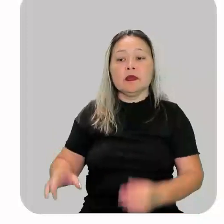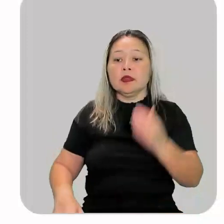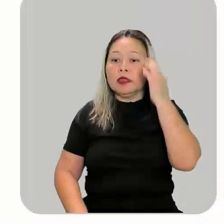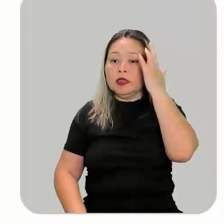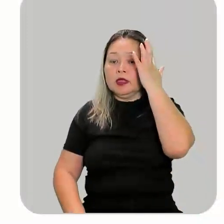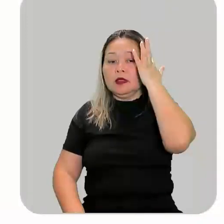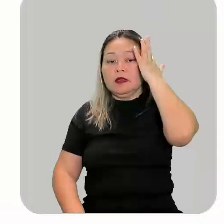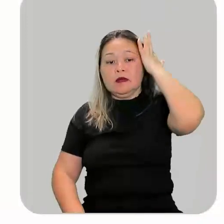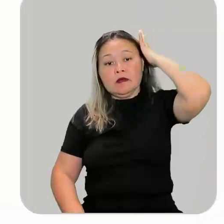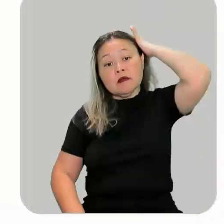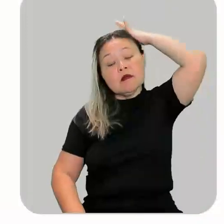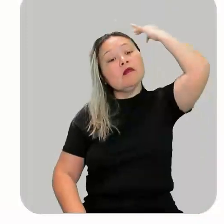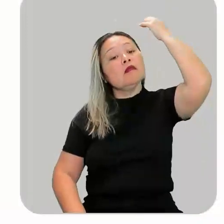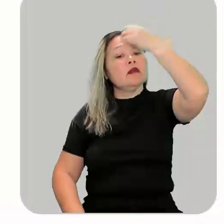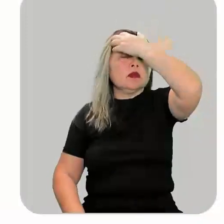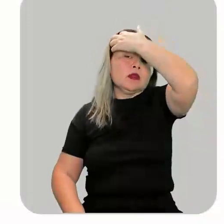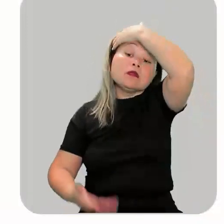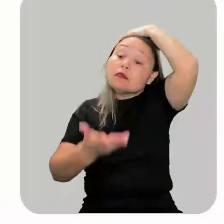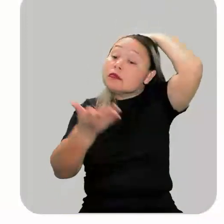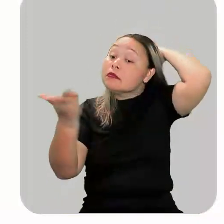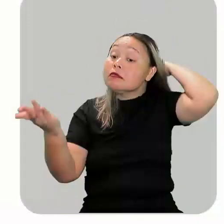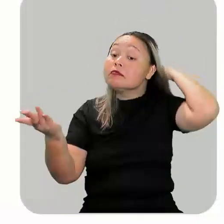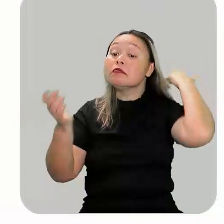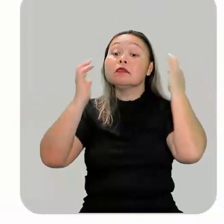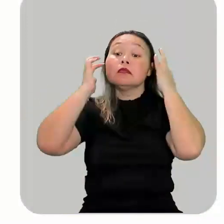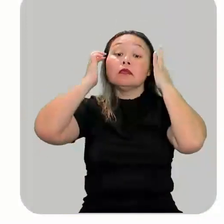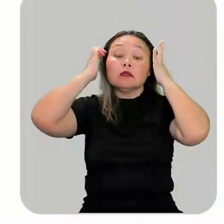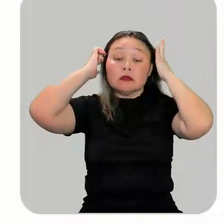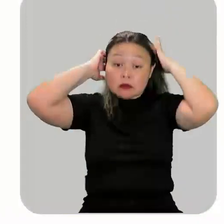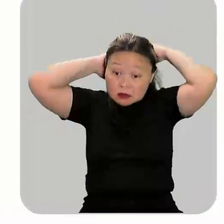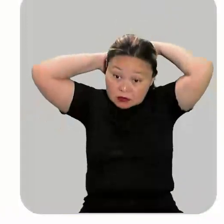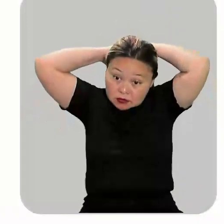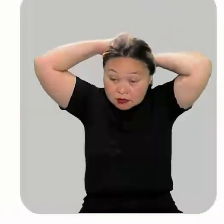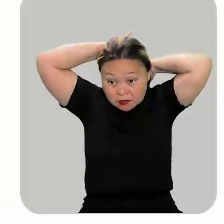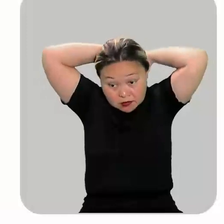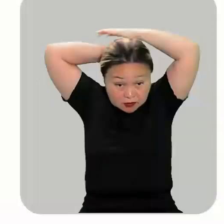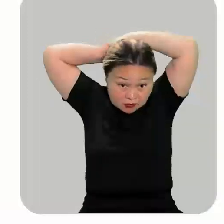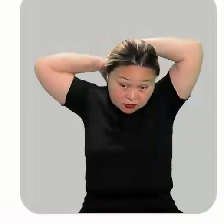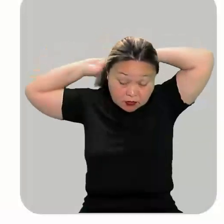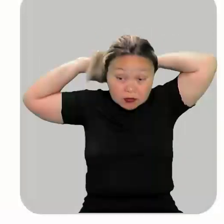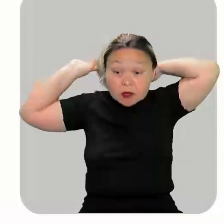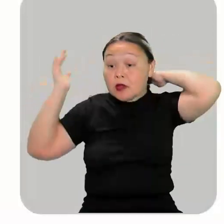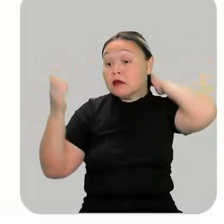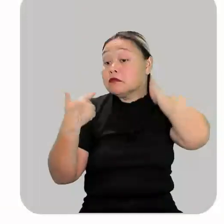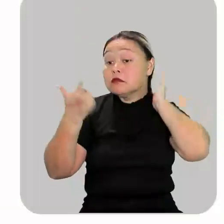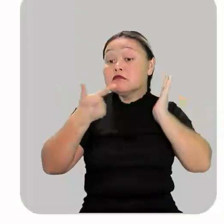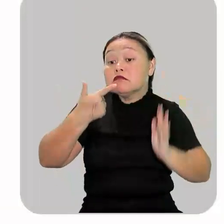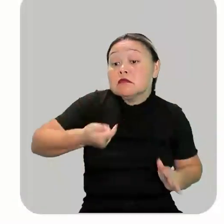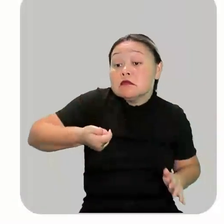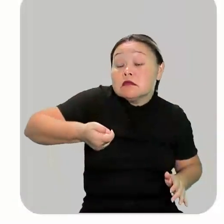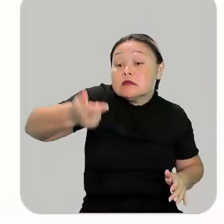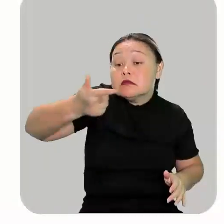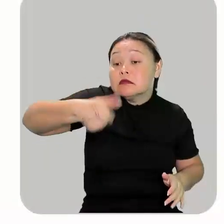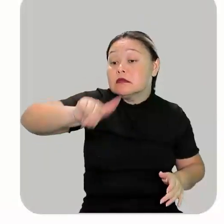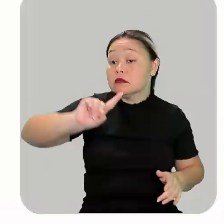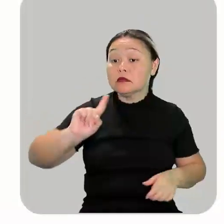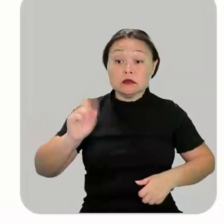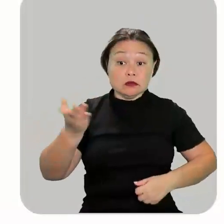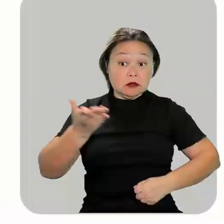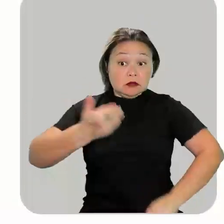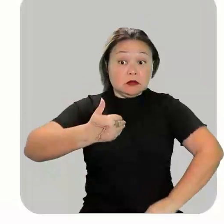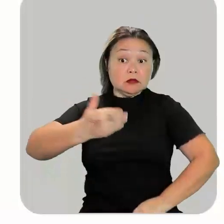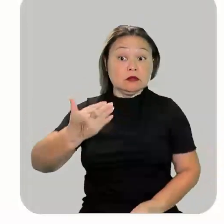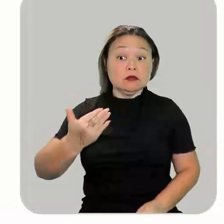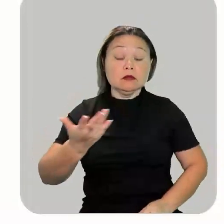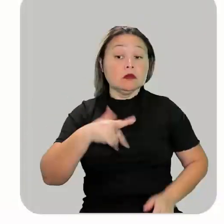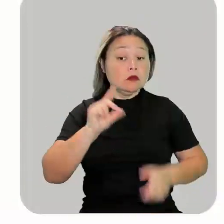E. Beleza. E aí? Aí a gente vai dar um caminho para você seguir. Isso. Que é o que vocês, a partir de hoje,